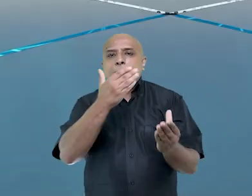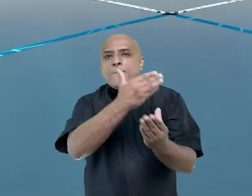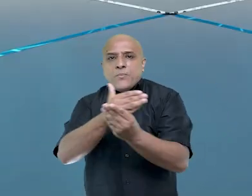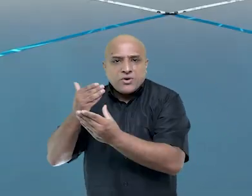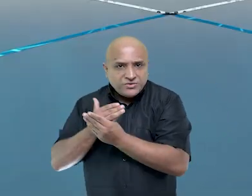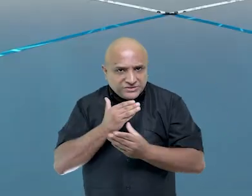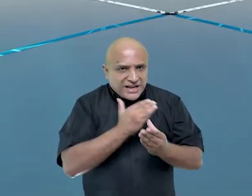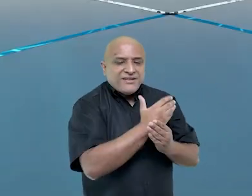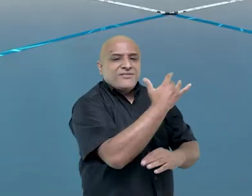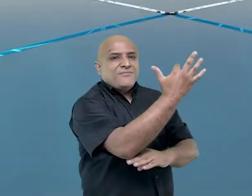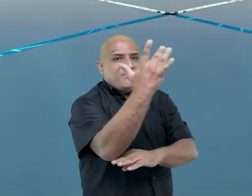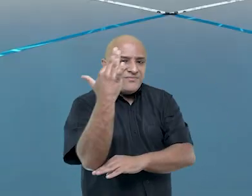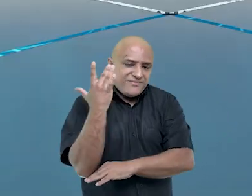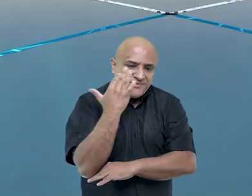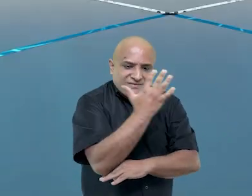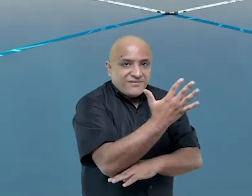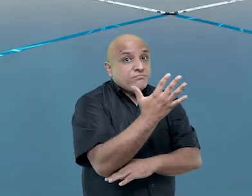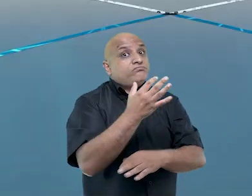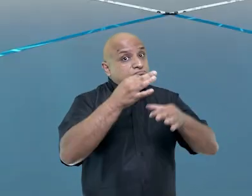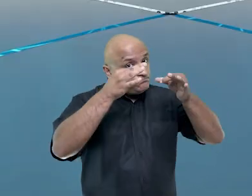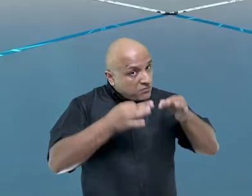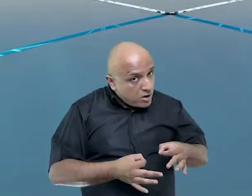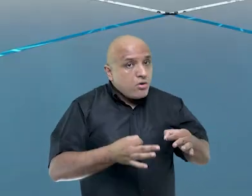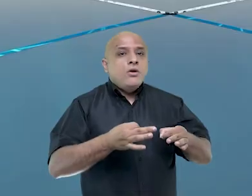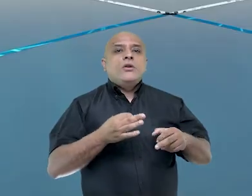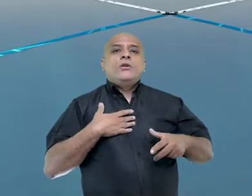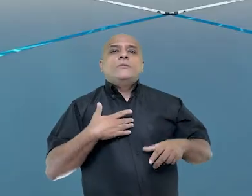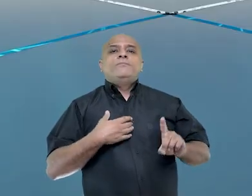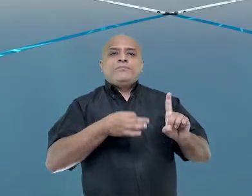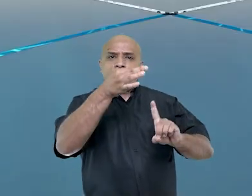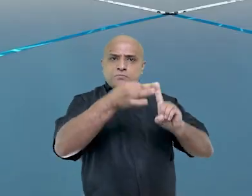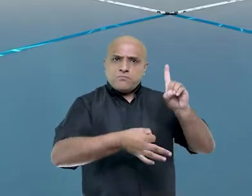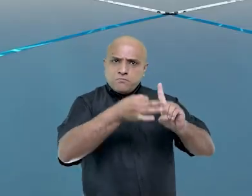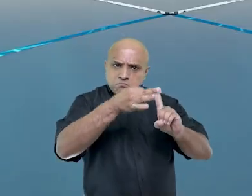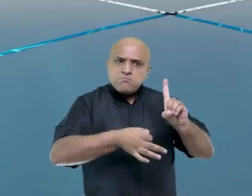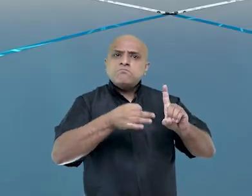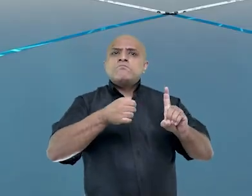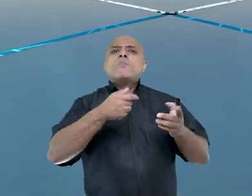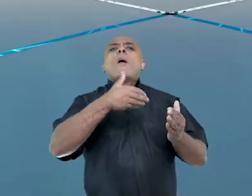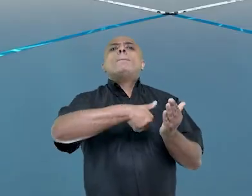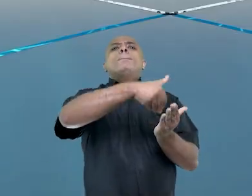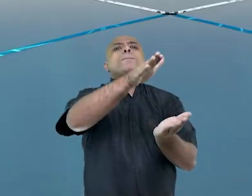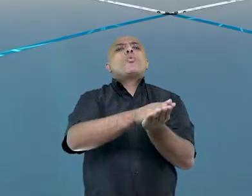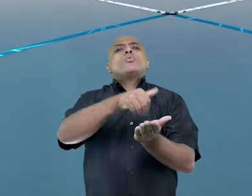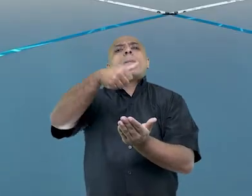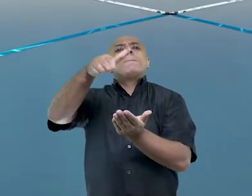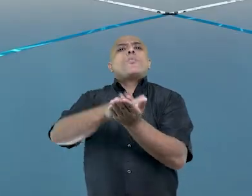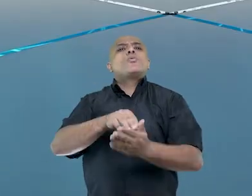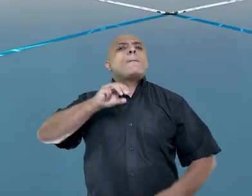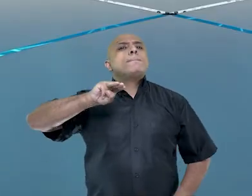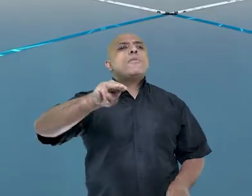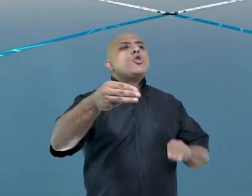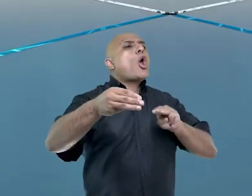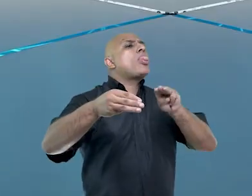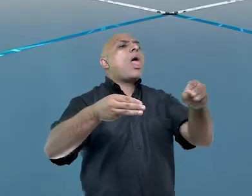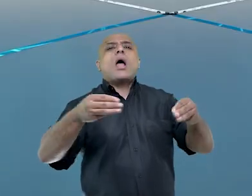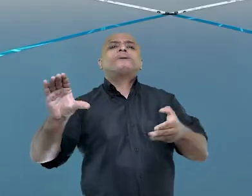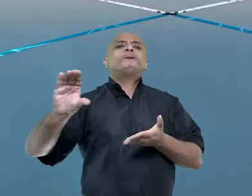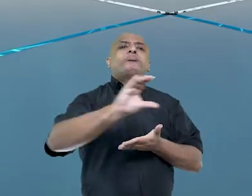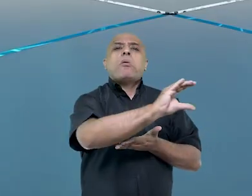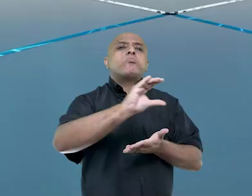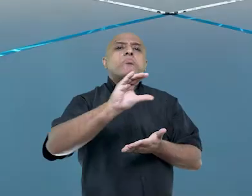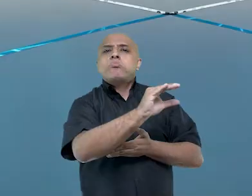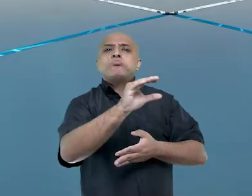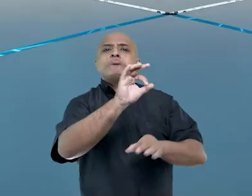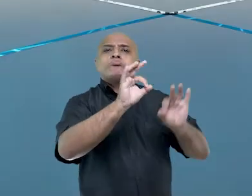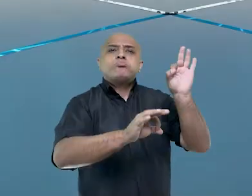processos ambientais. Com rigor, desembargadores mantiveram multas milionárias e determinaram medidas